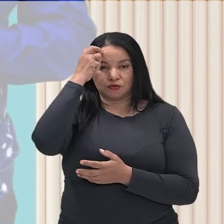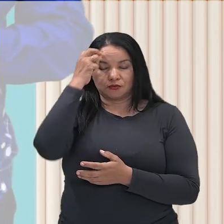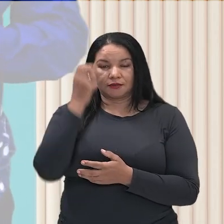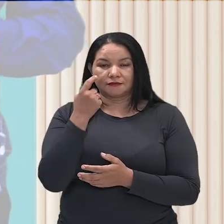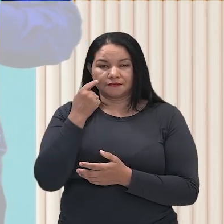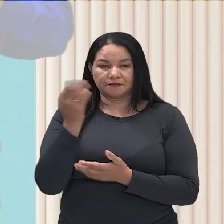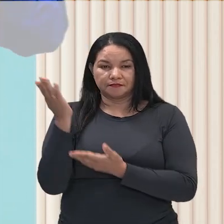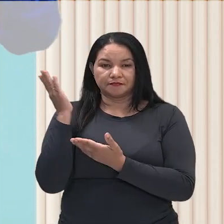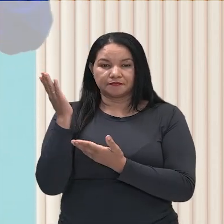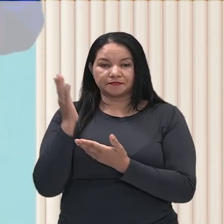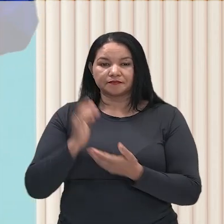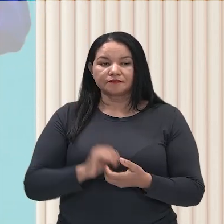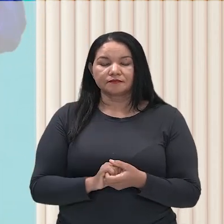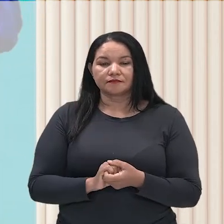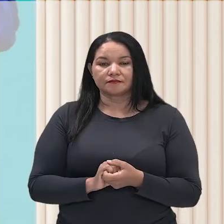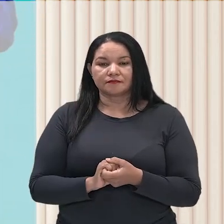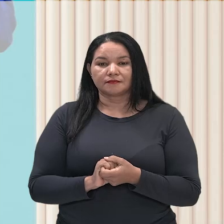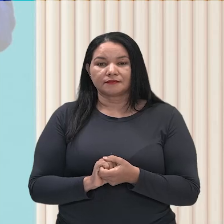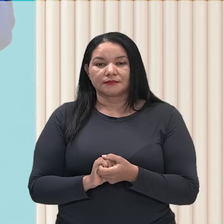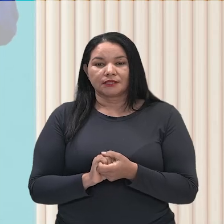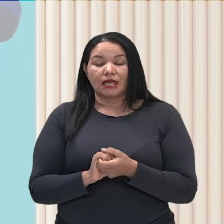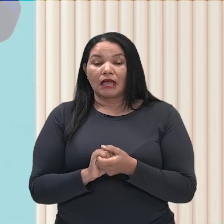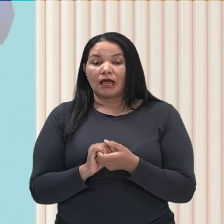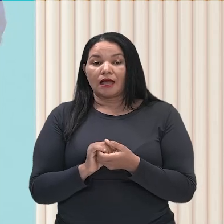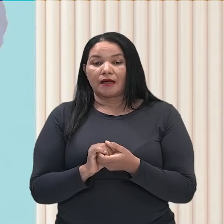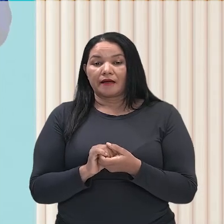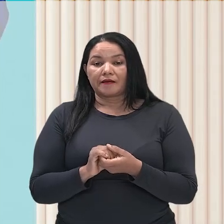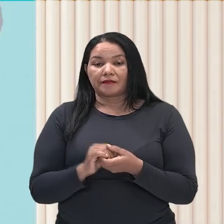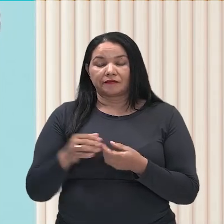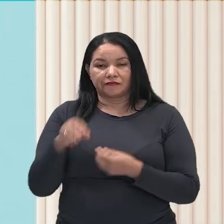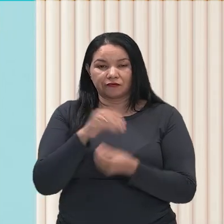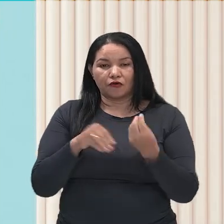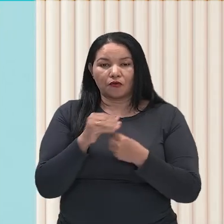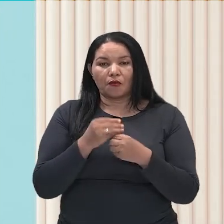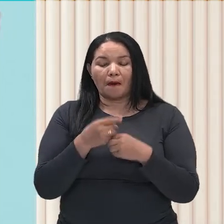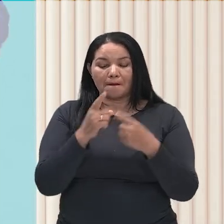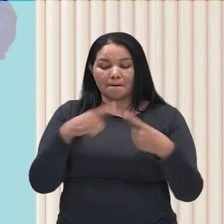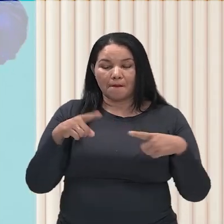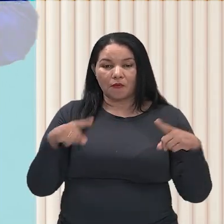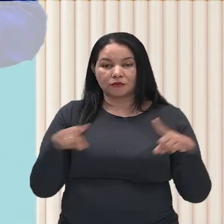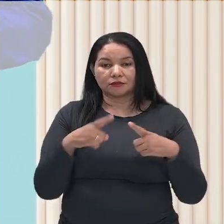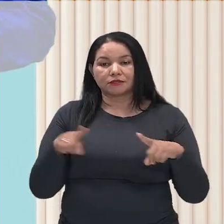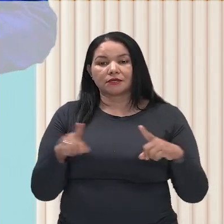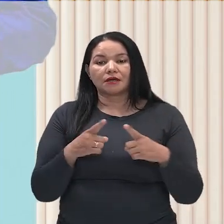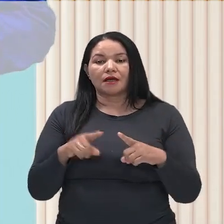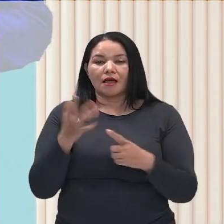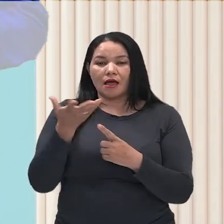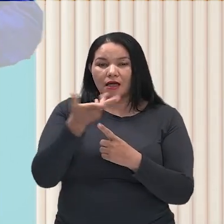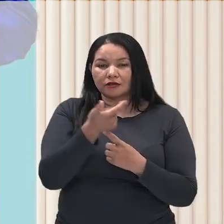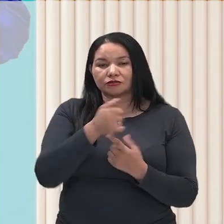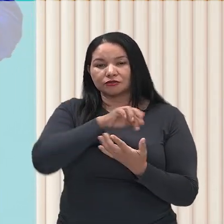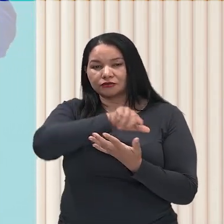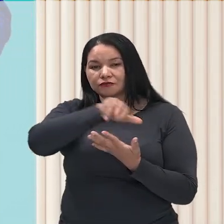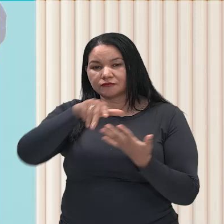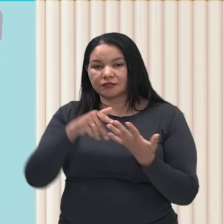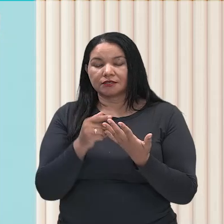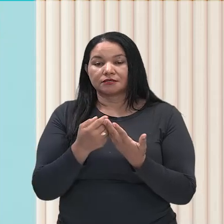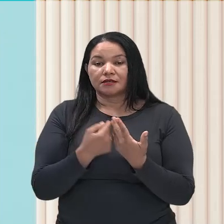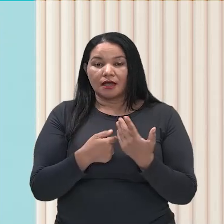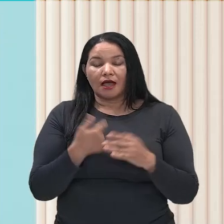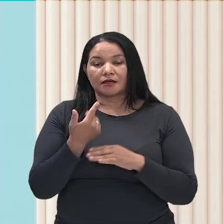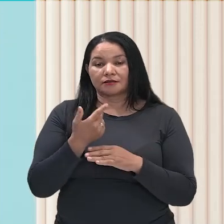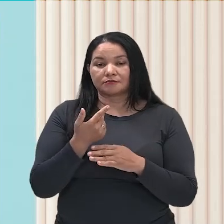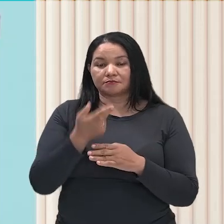eventos culturais, eles envolvem o quê? Música, arte, cultura, oferece oportunidade para jovens